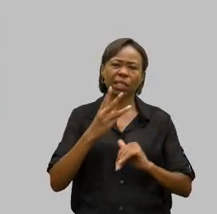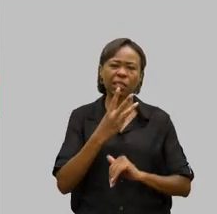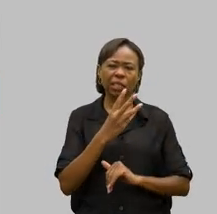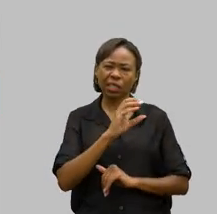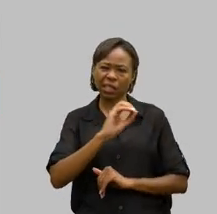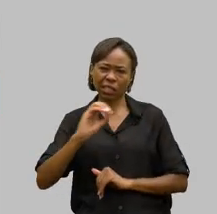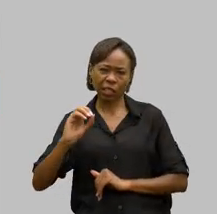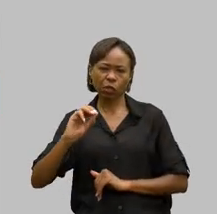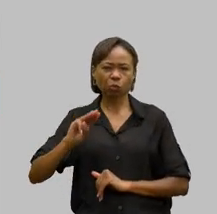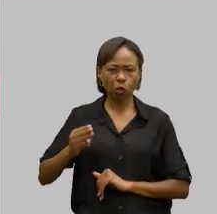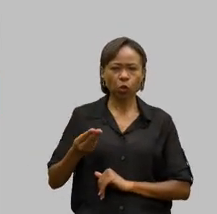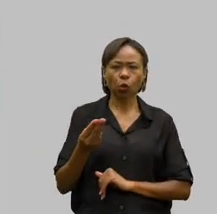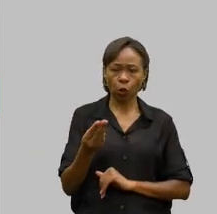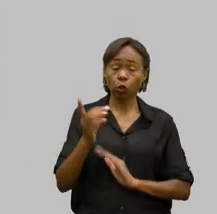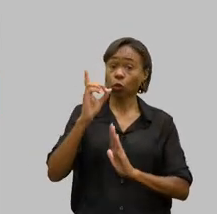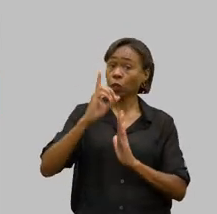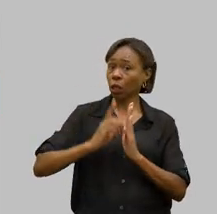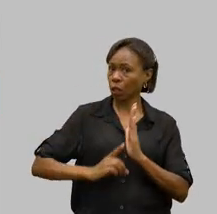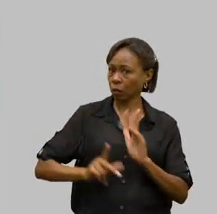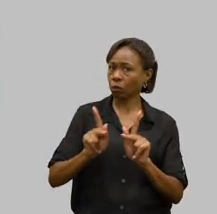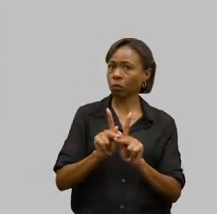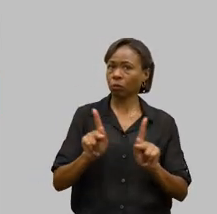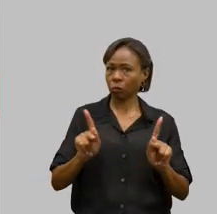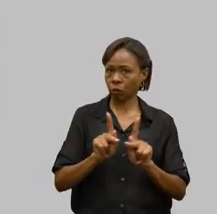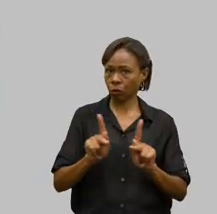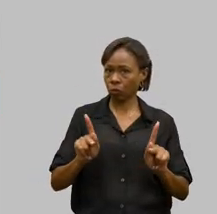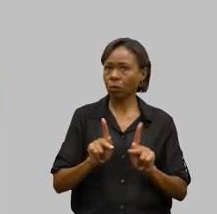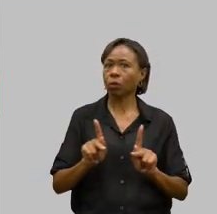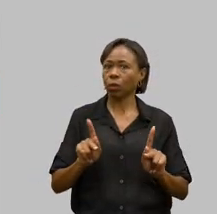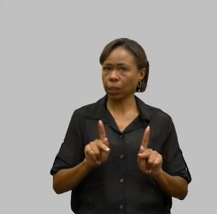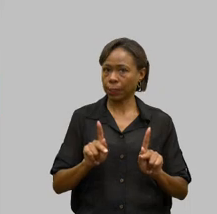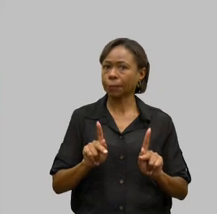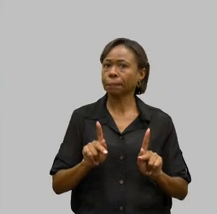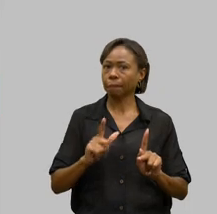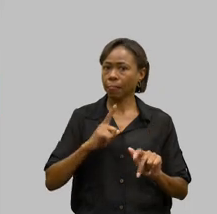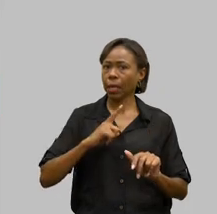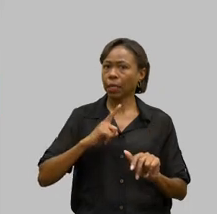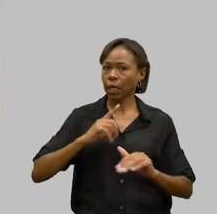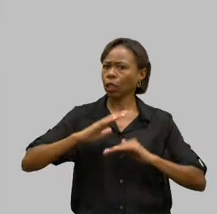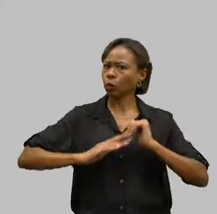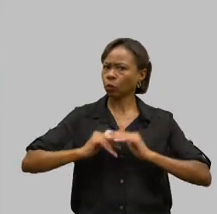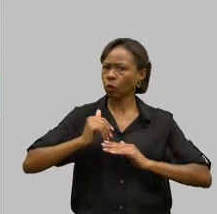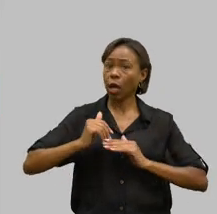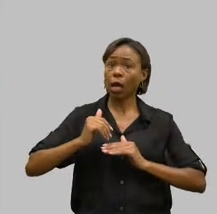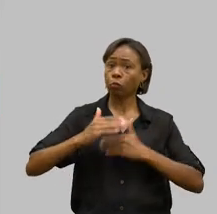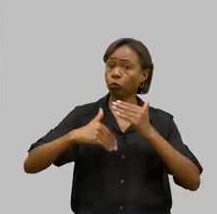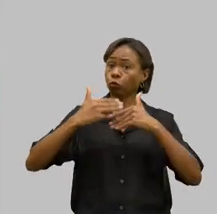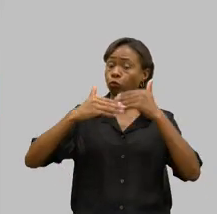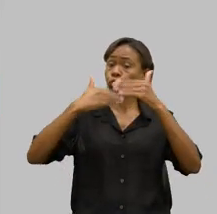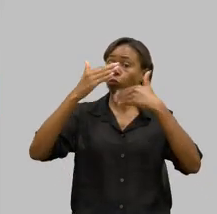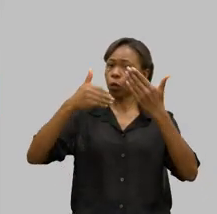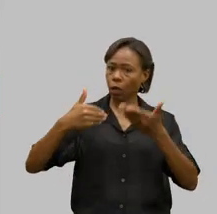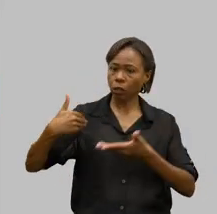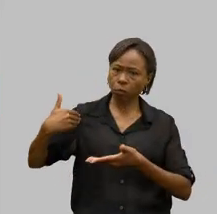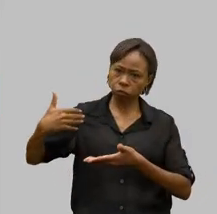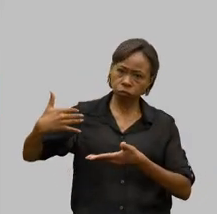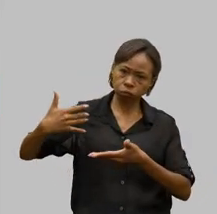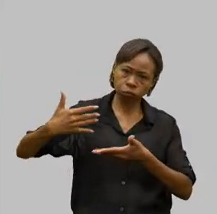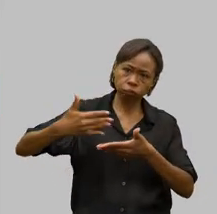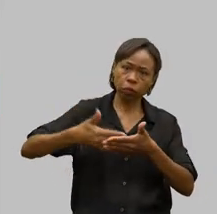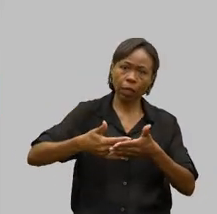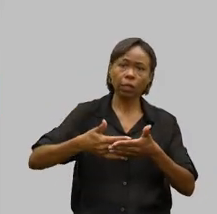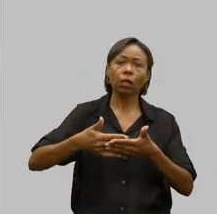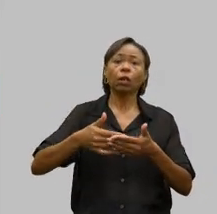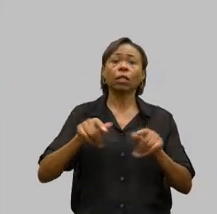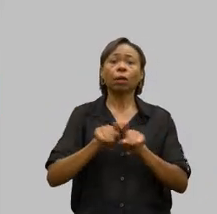por direito dos professores, são progressões que são adquiridas pelo tempo, as promoções também, 50 mil